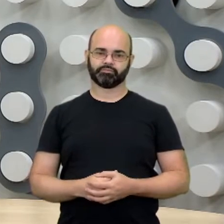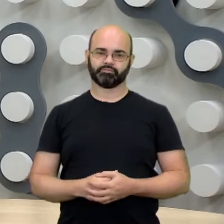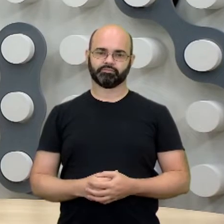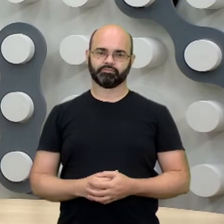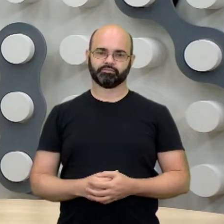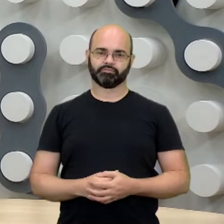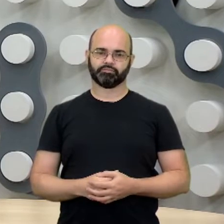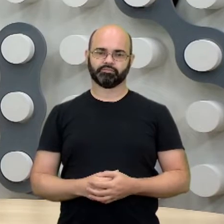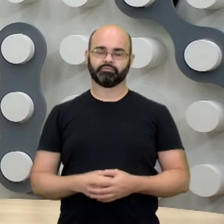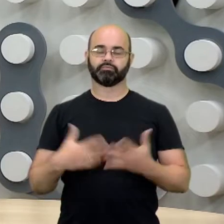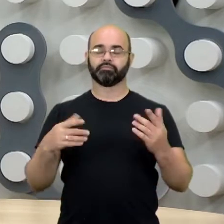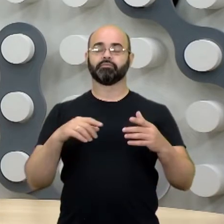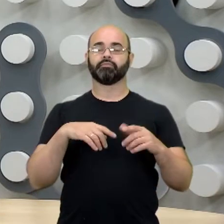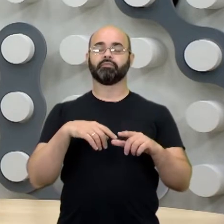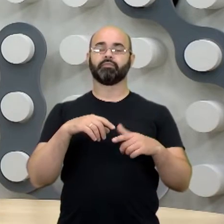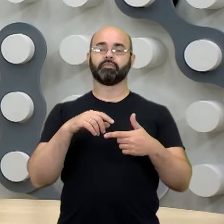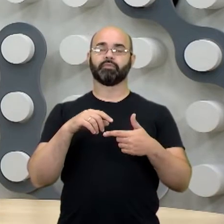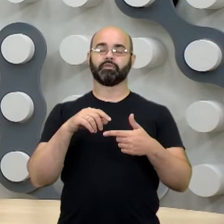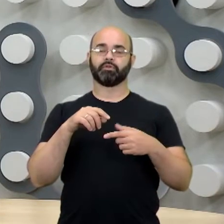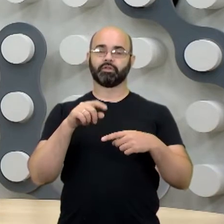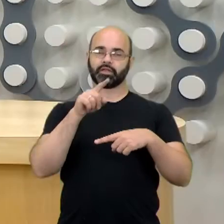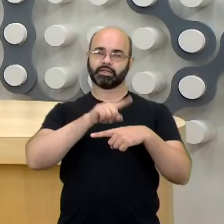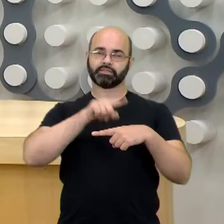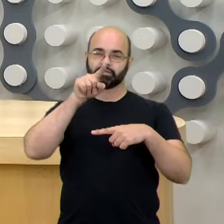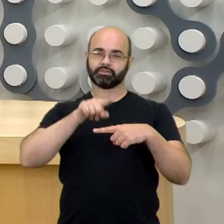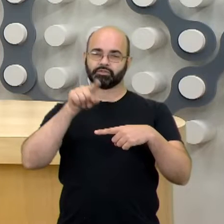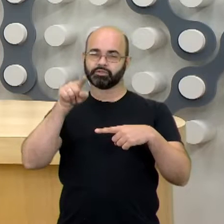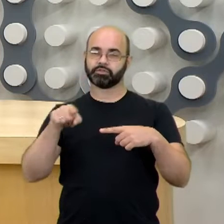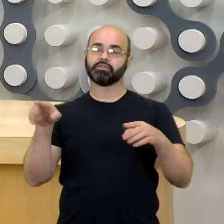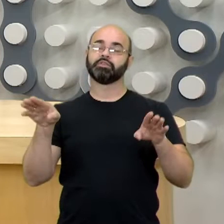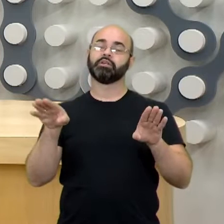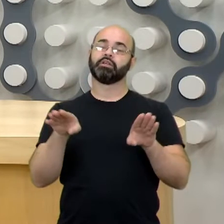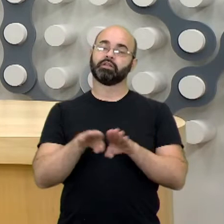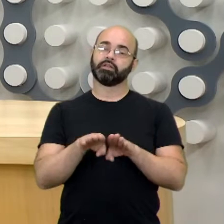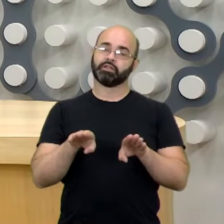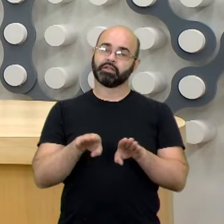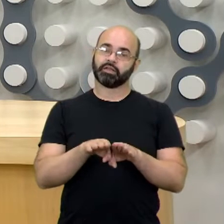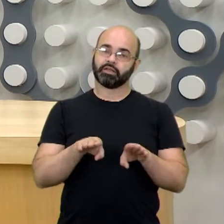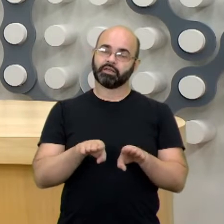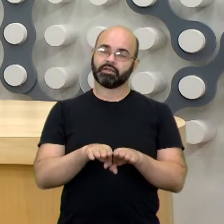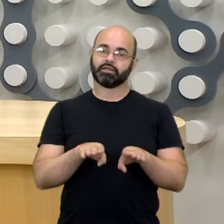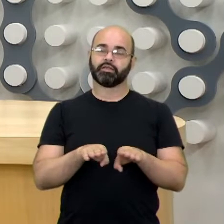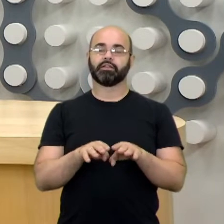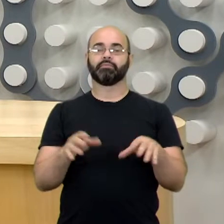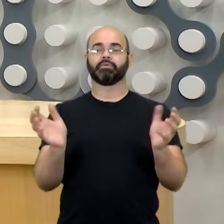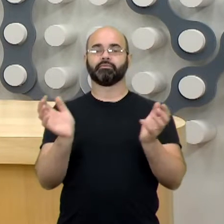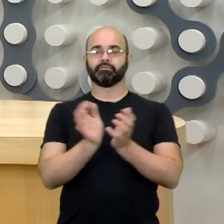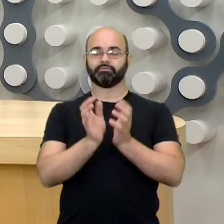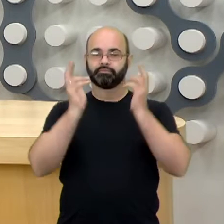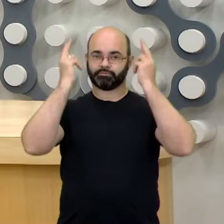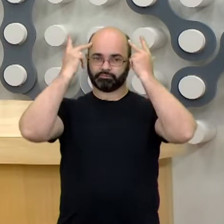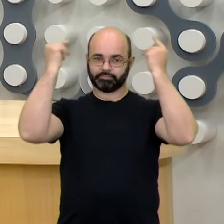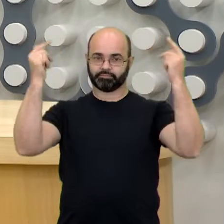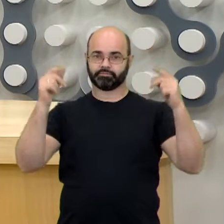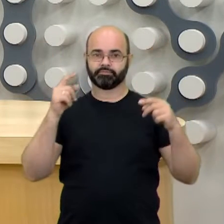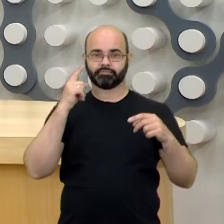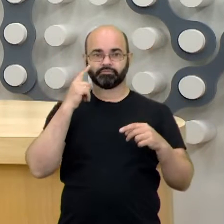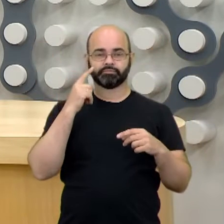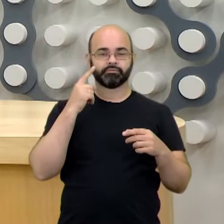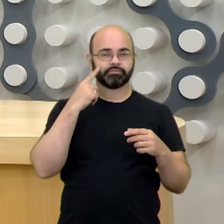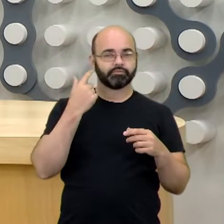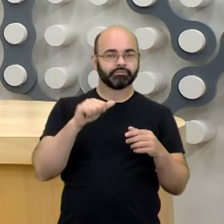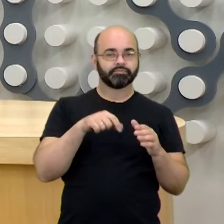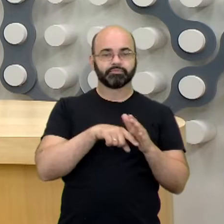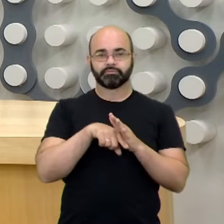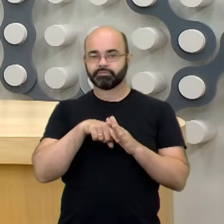das estatísticas até a especialização em análise ambiental e análise de território. É isso que é interessante